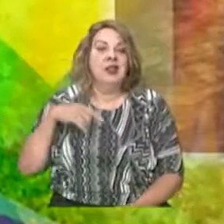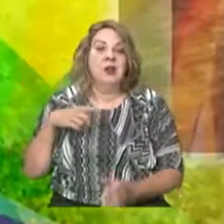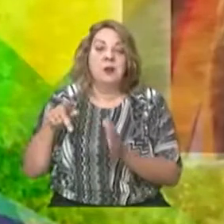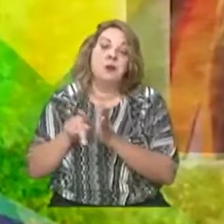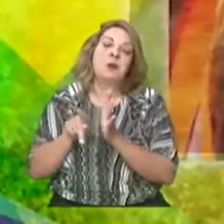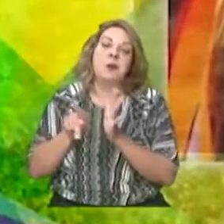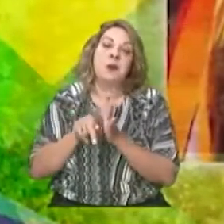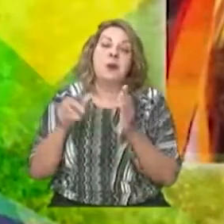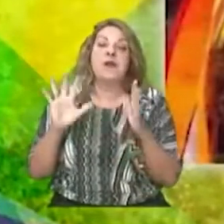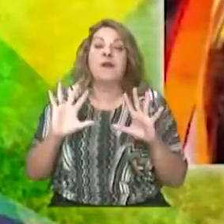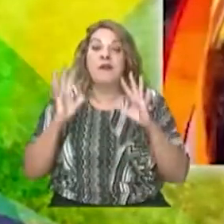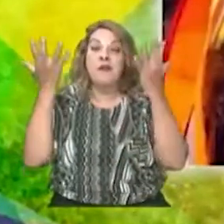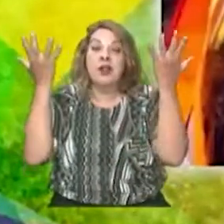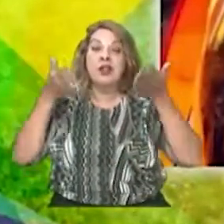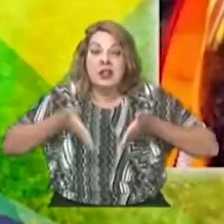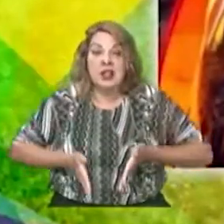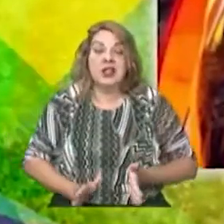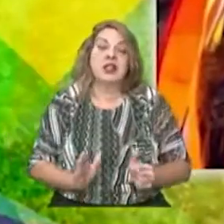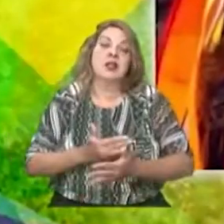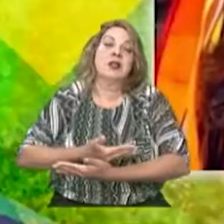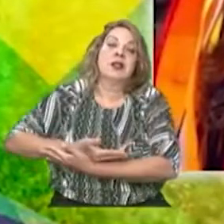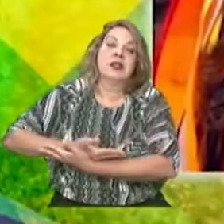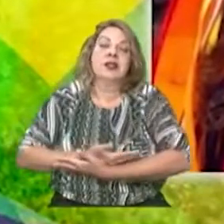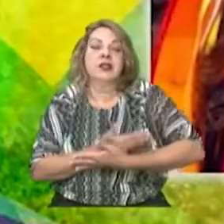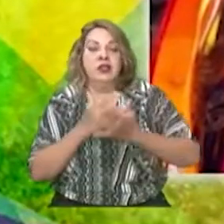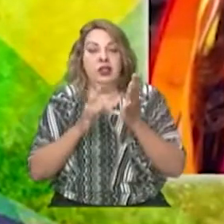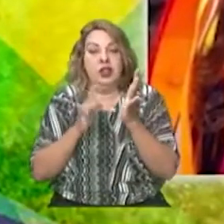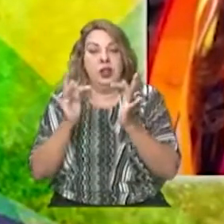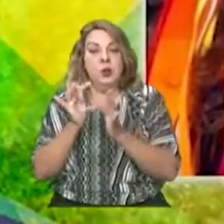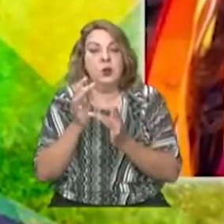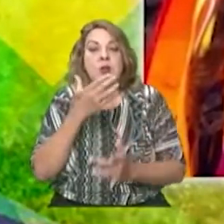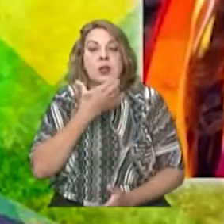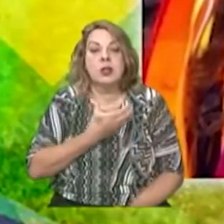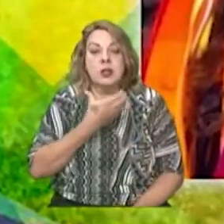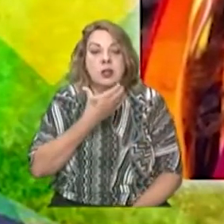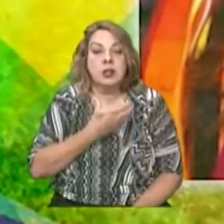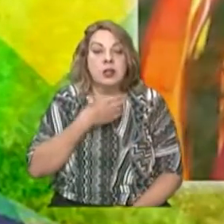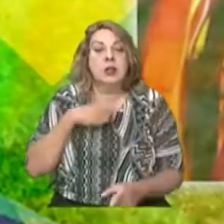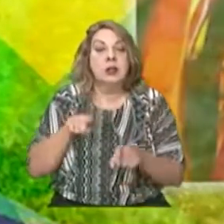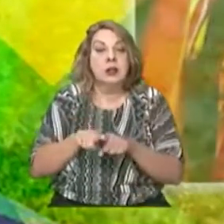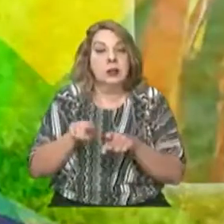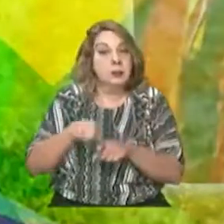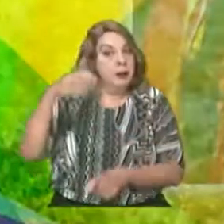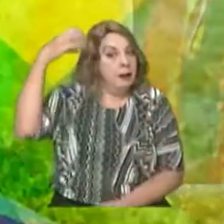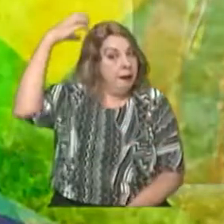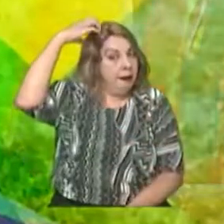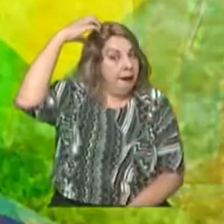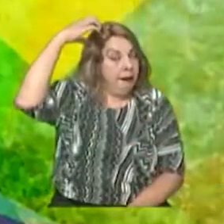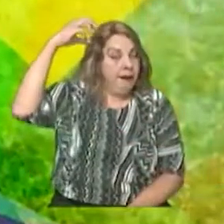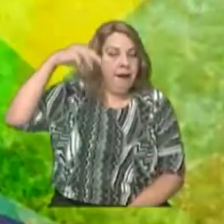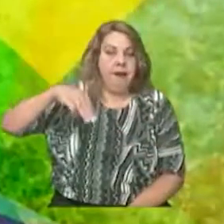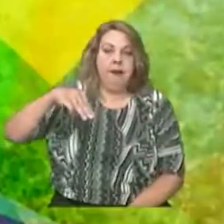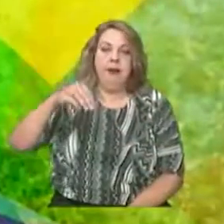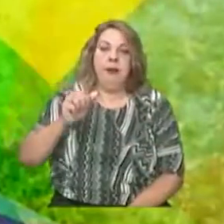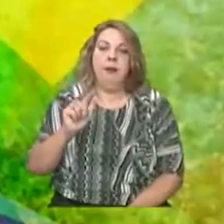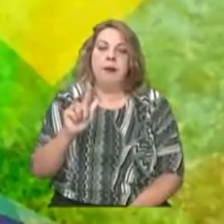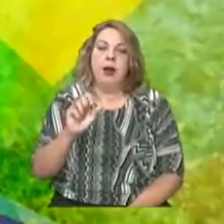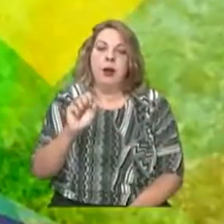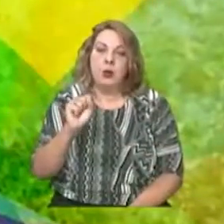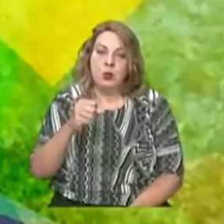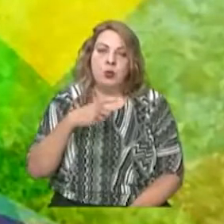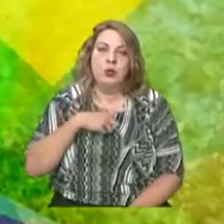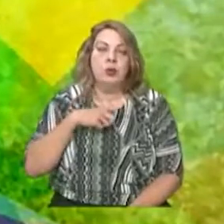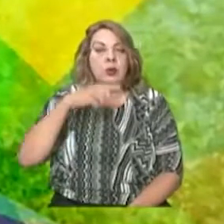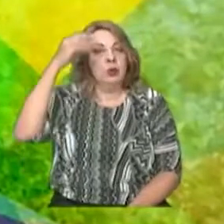em comemoração ao nascimento do menino Jesus e em homenagem aos Reis Magos. E não é só em São